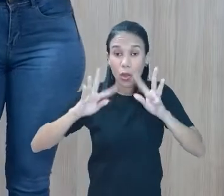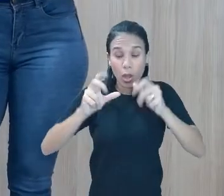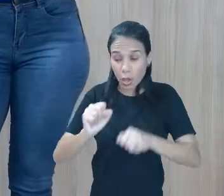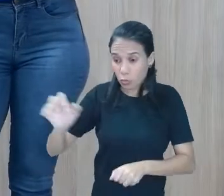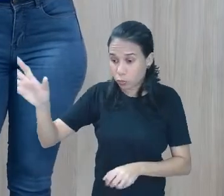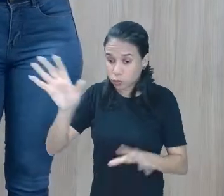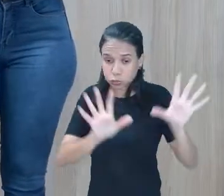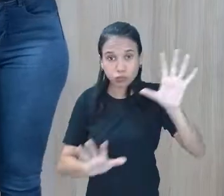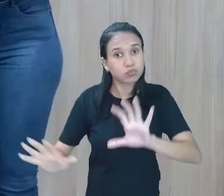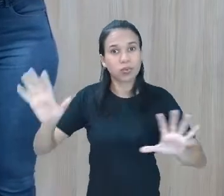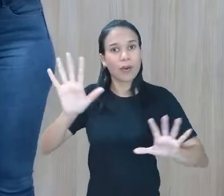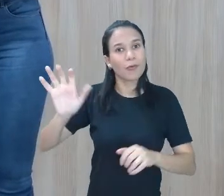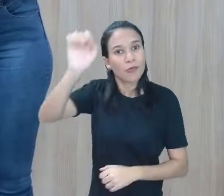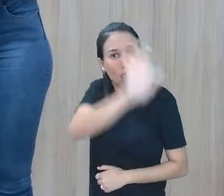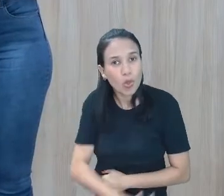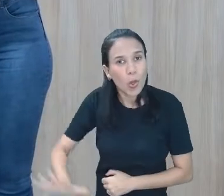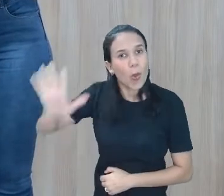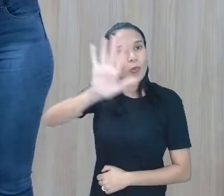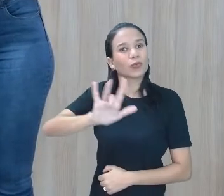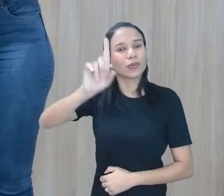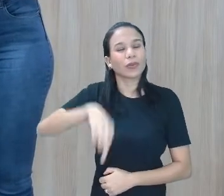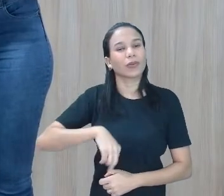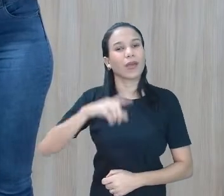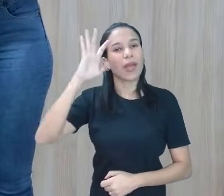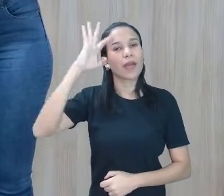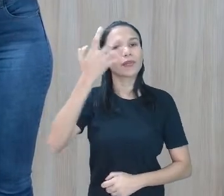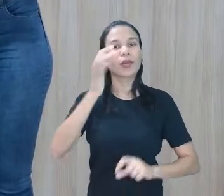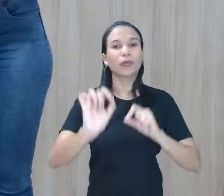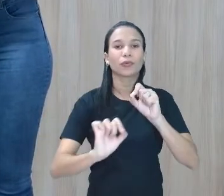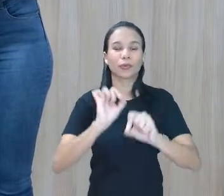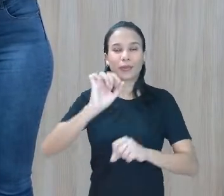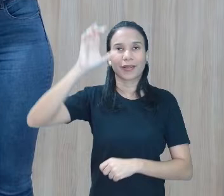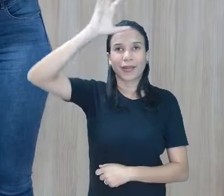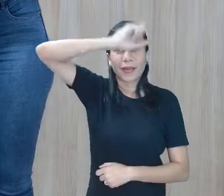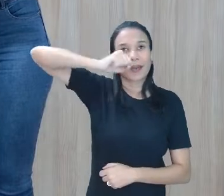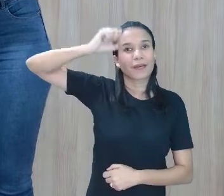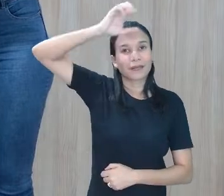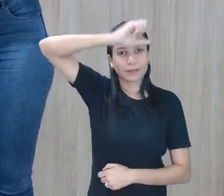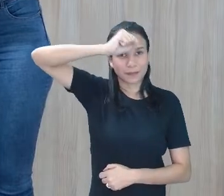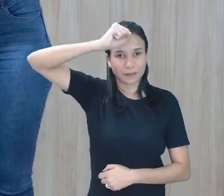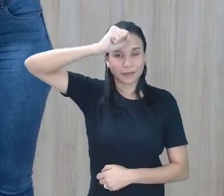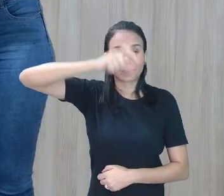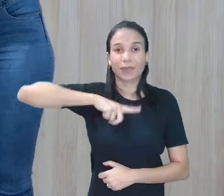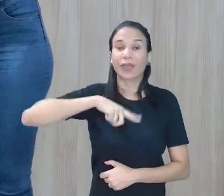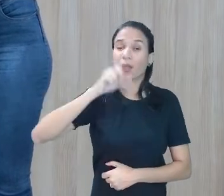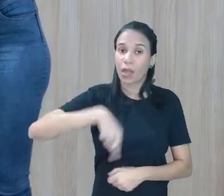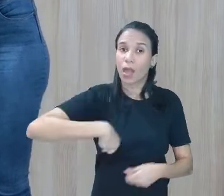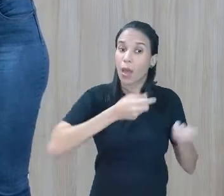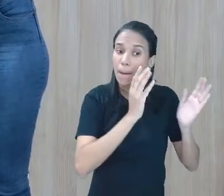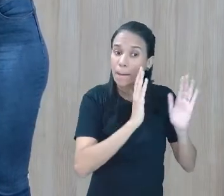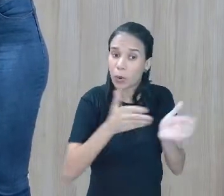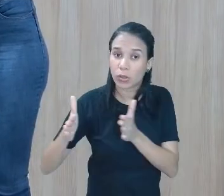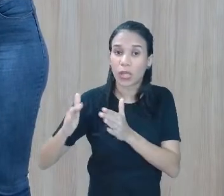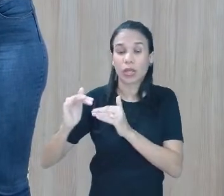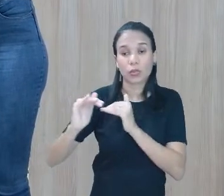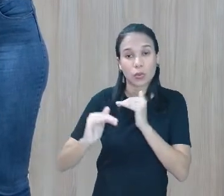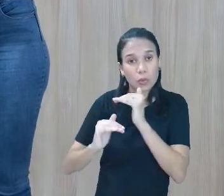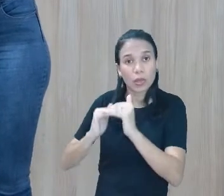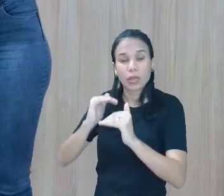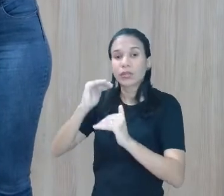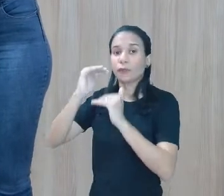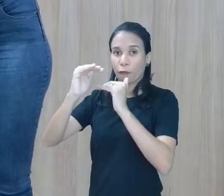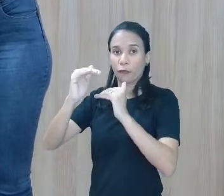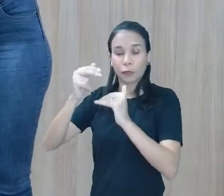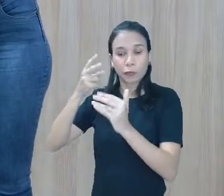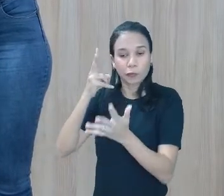isso, toda essa dinâmica, todo esse movimento vai gerar a aprendizagem. Processo desenvolvido